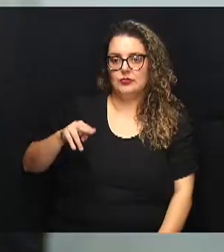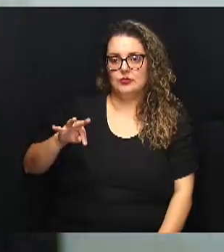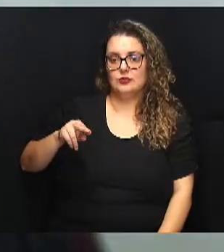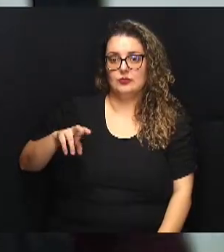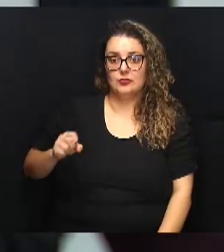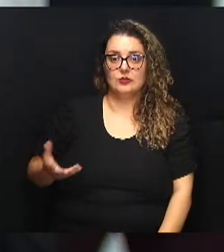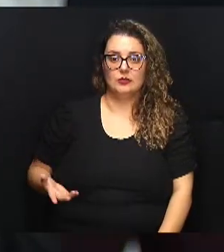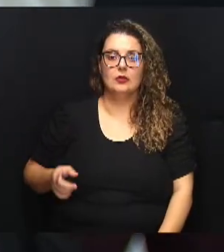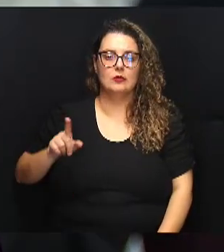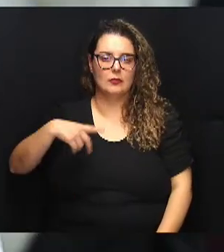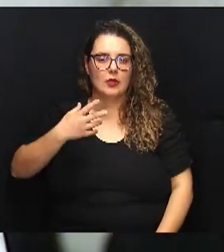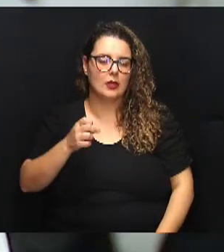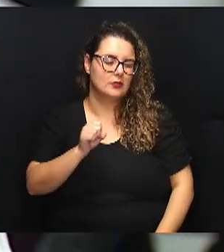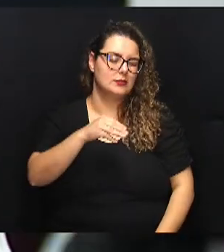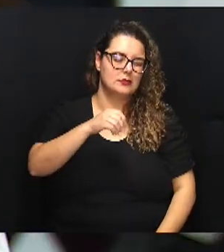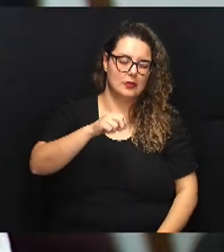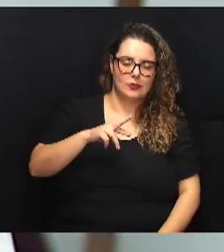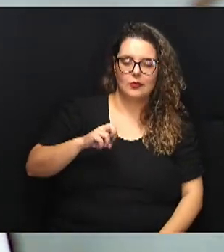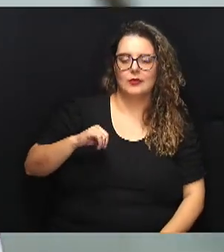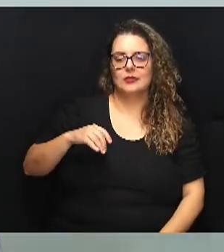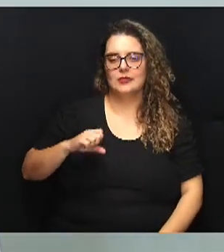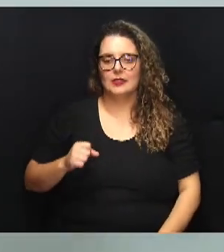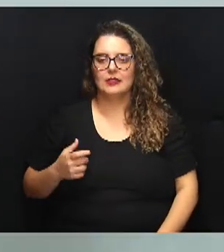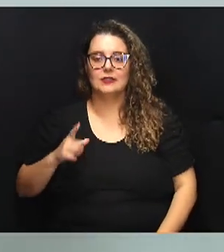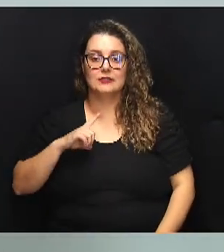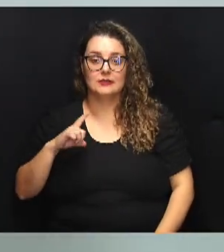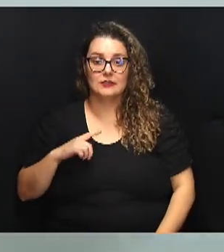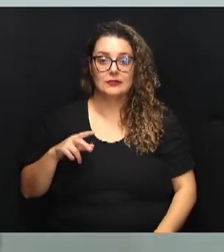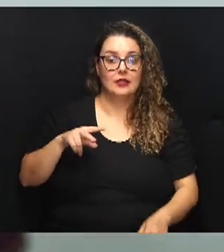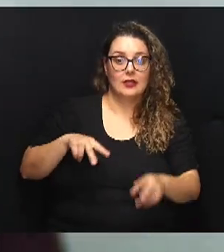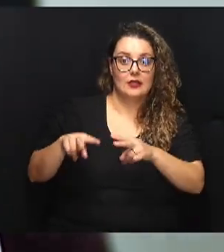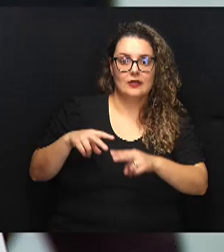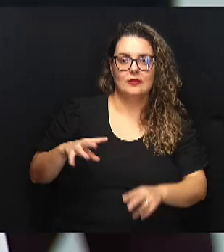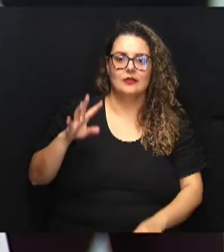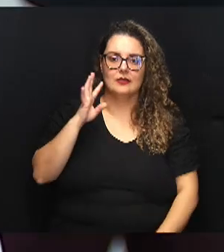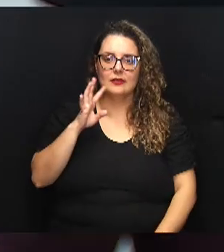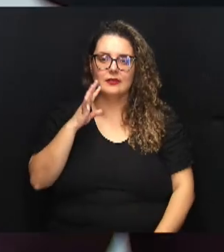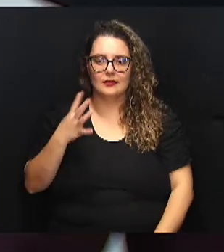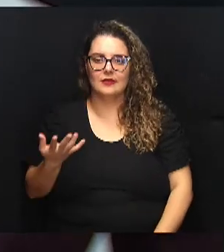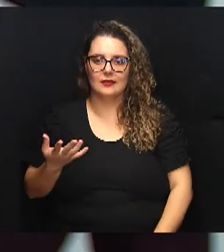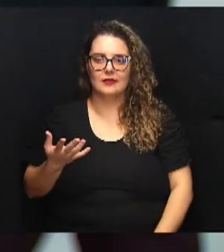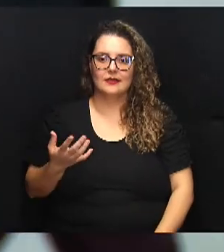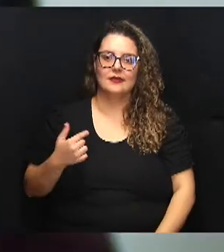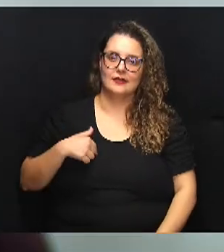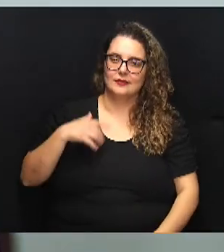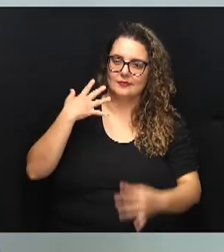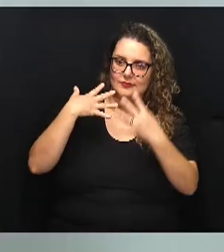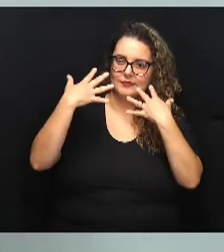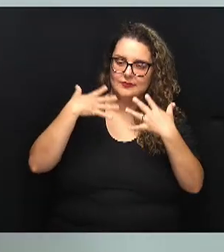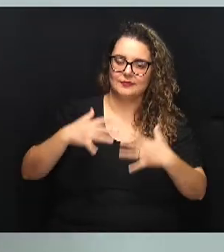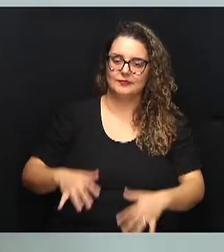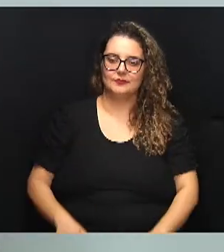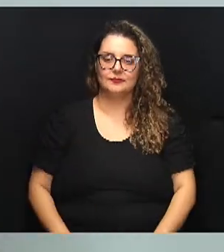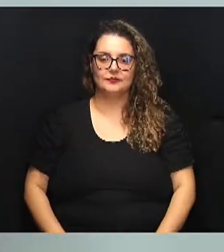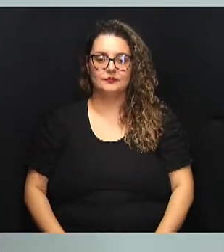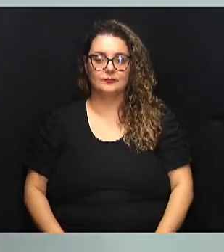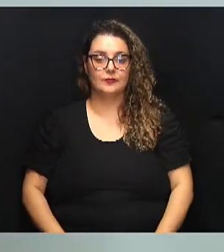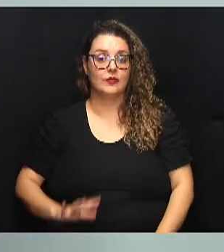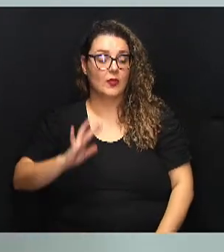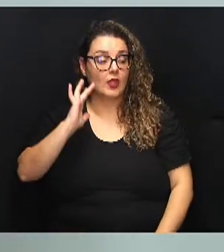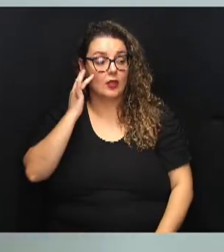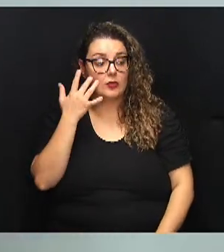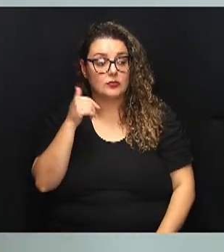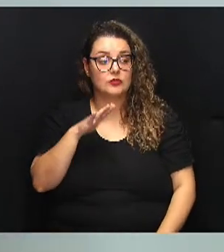arte dos samurais, tem toda uma questão de estética também muito interessante, então acabei me interessando. O que você achou de